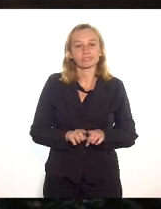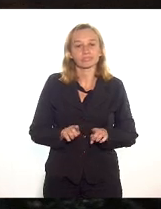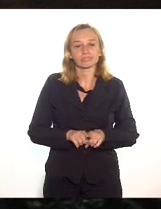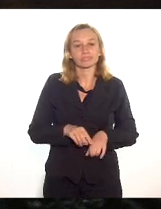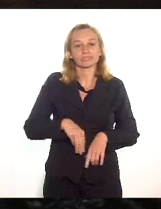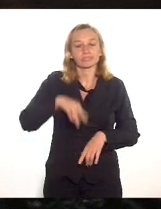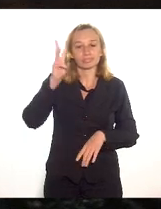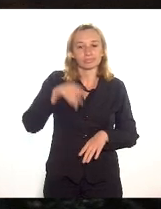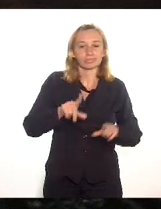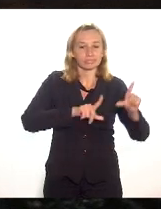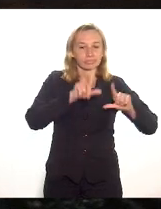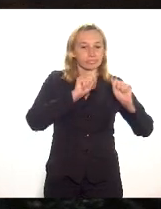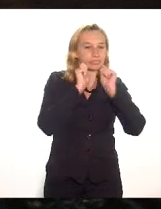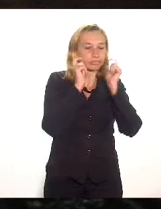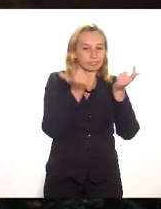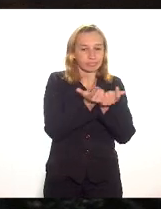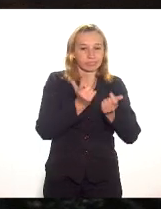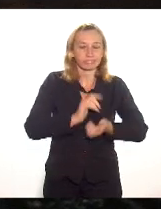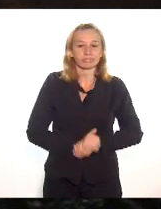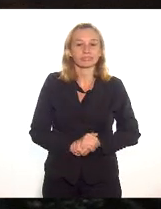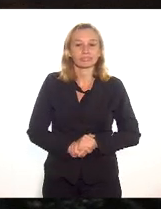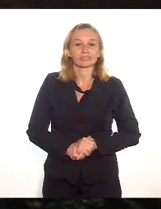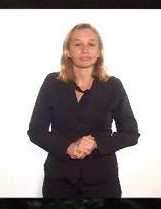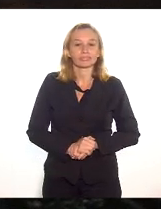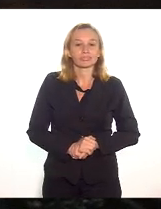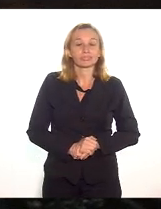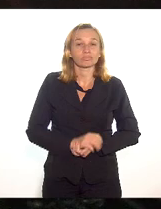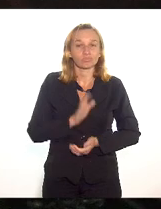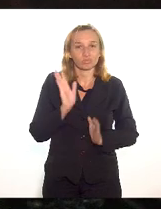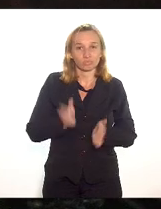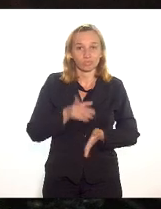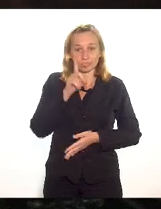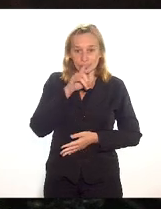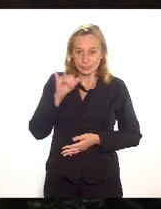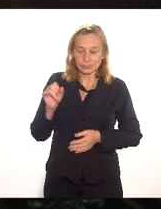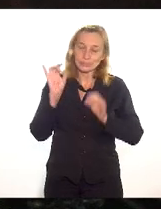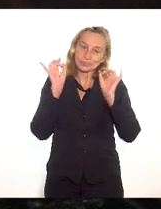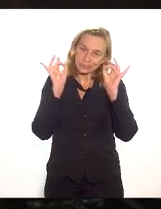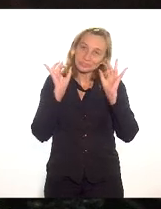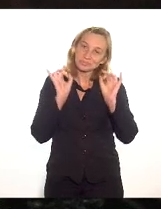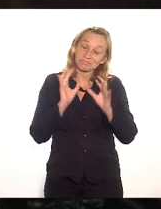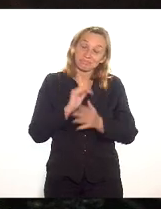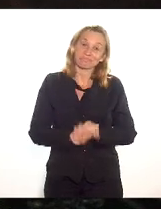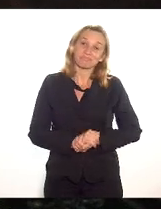nos assistindo na TV Alerj. Hoje foi um dia especial